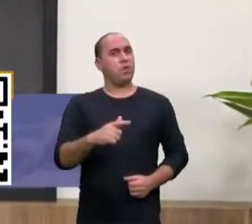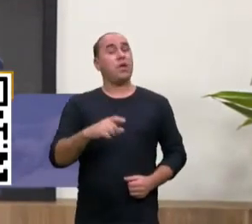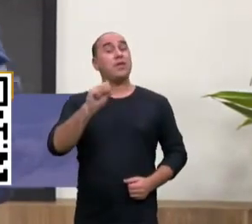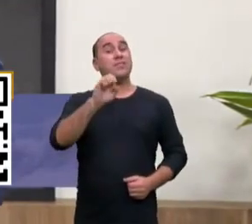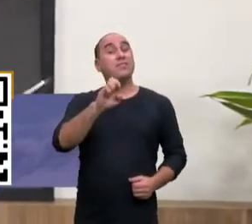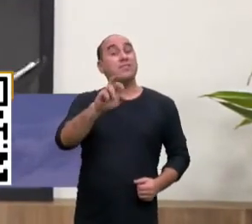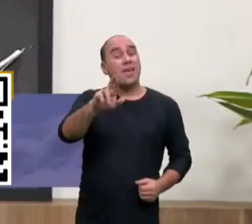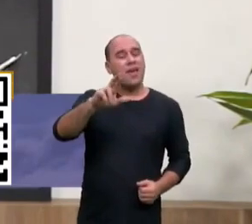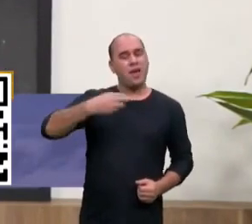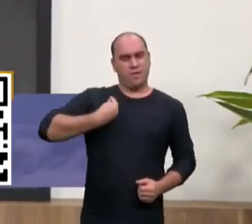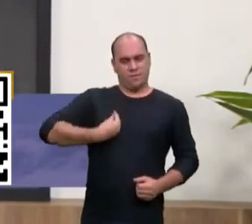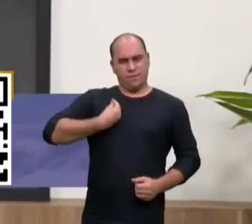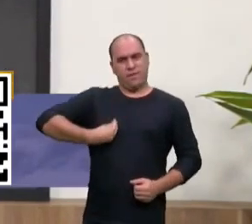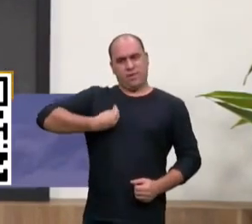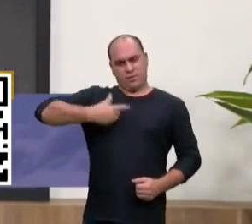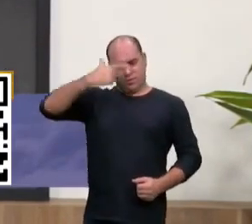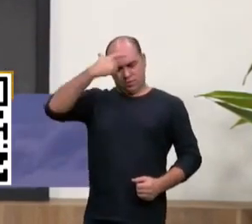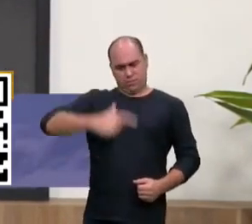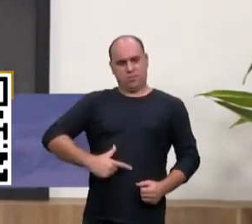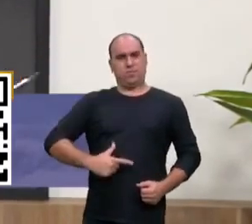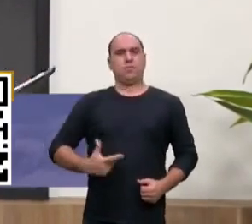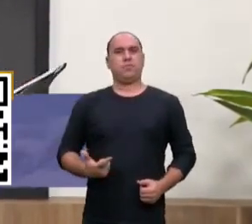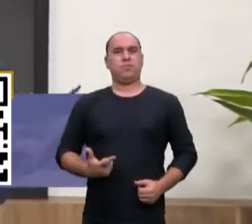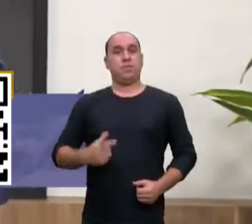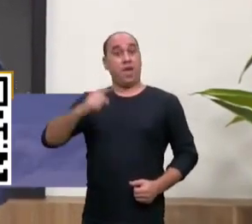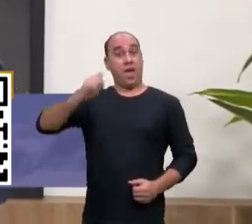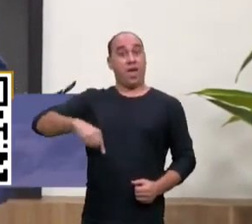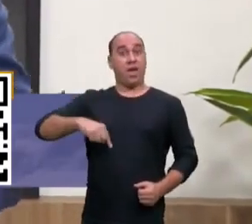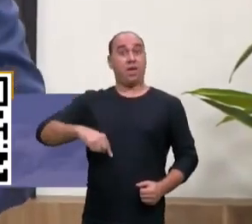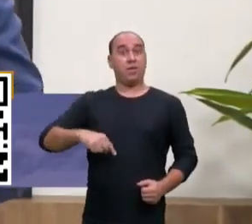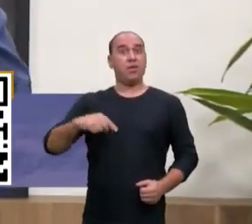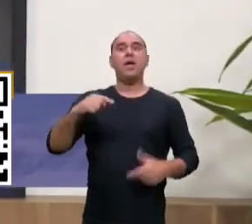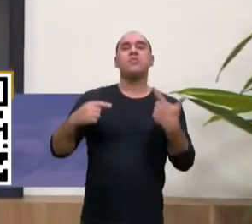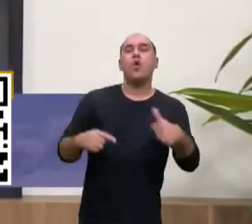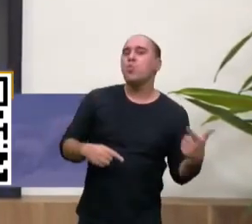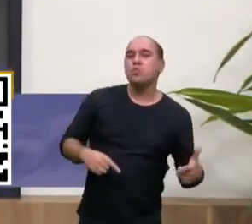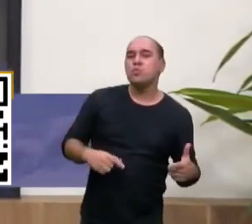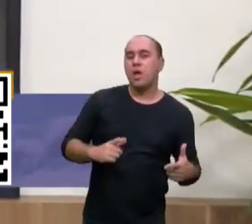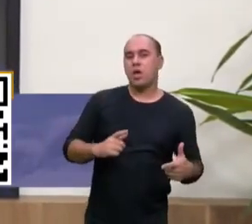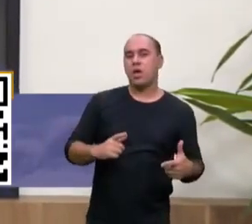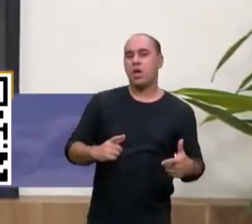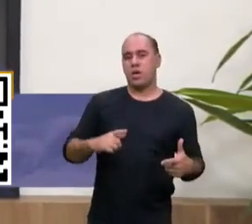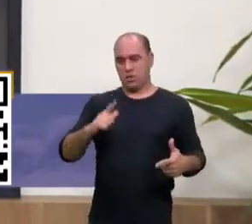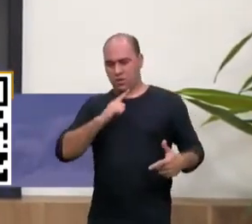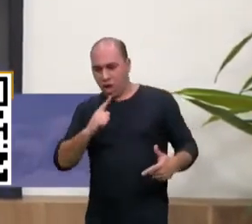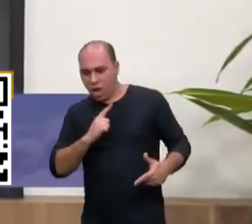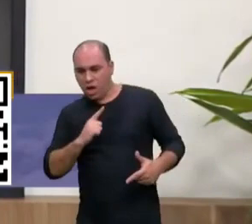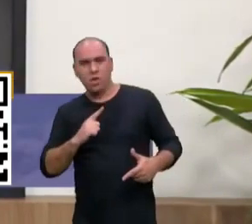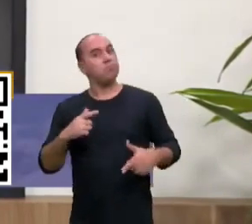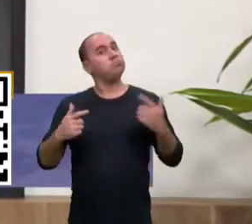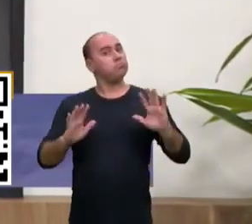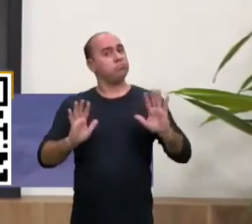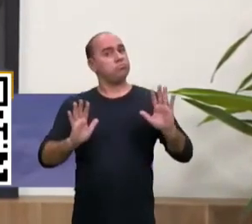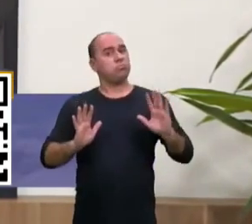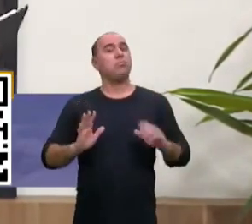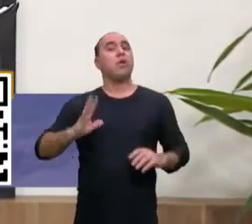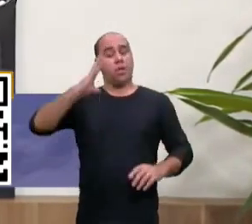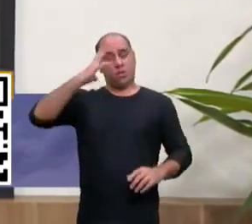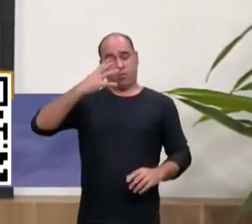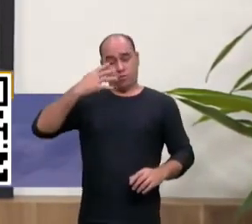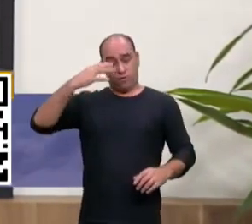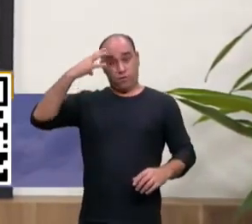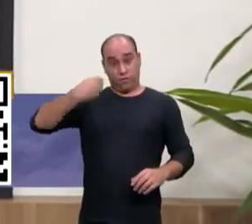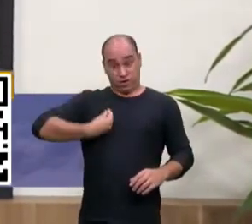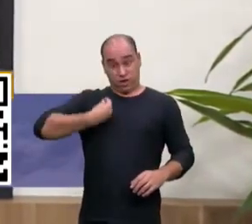Então essa expressão ser mostra que o homem é o homem não tem o texto no Face e o